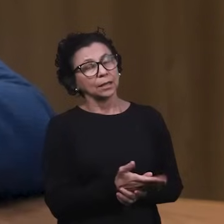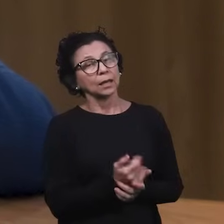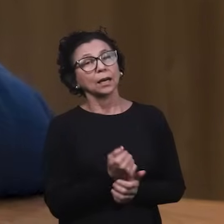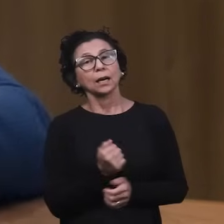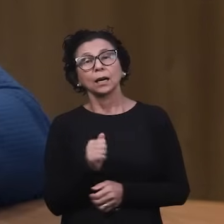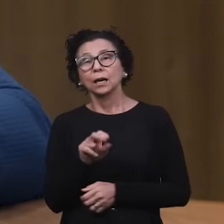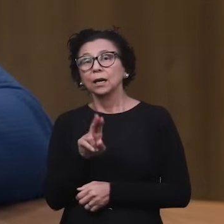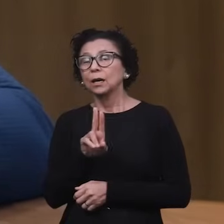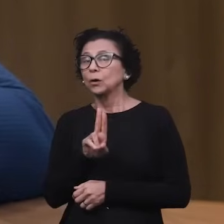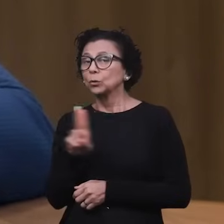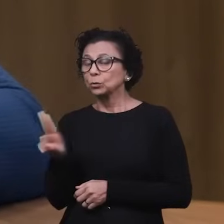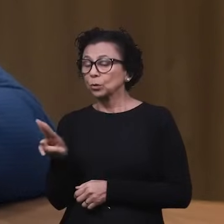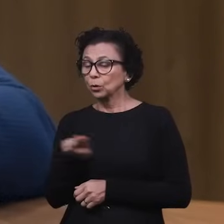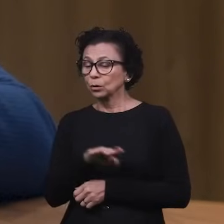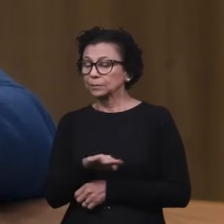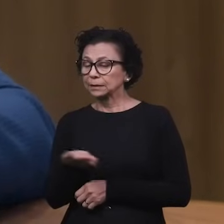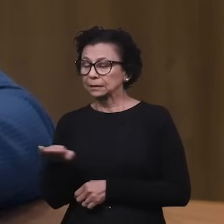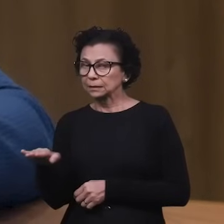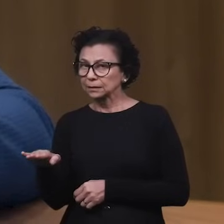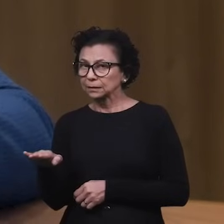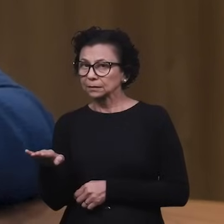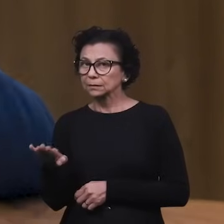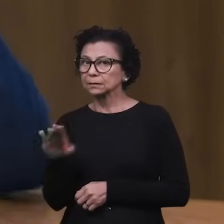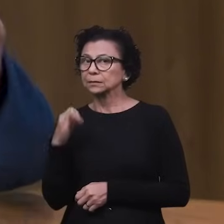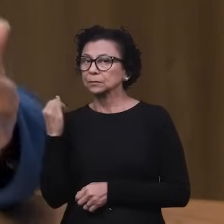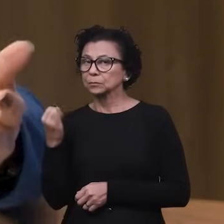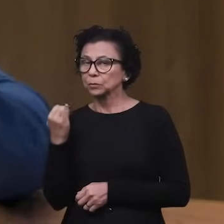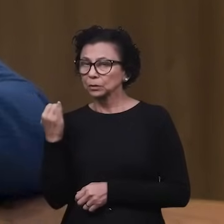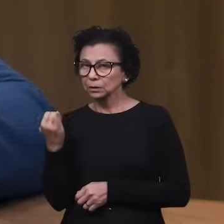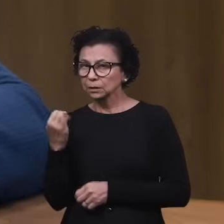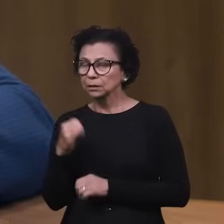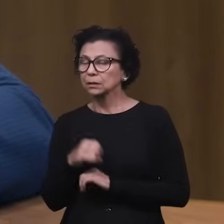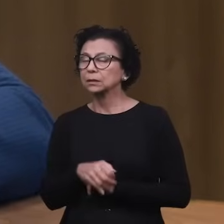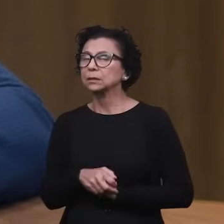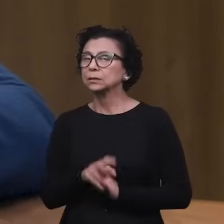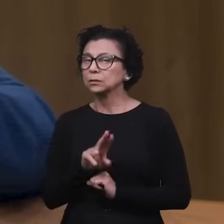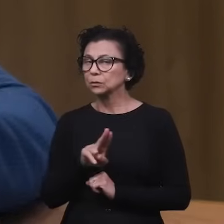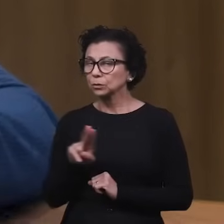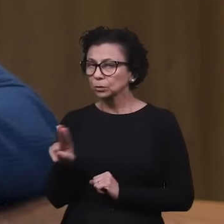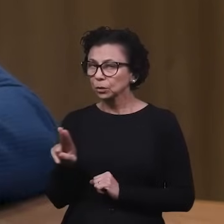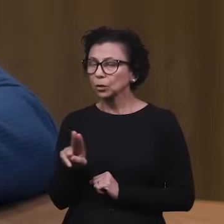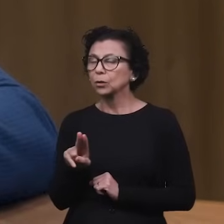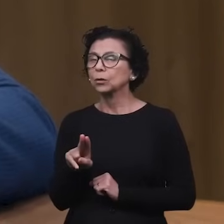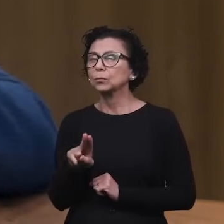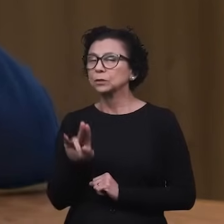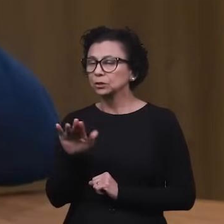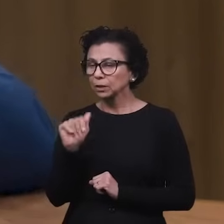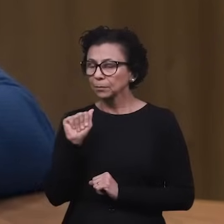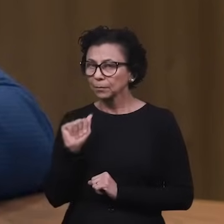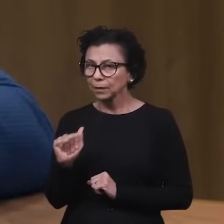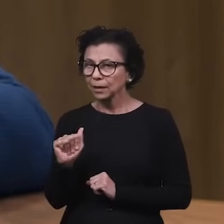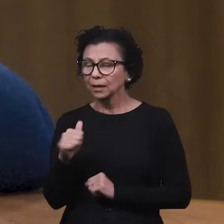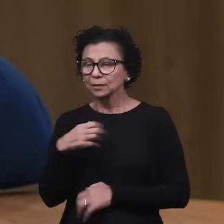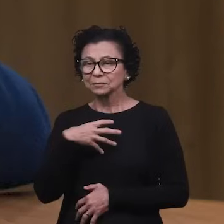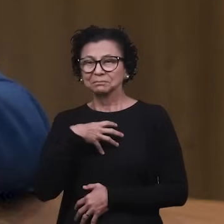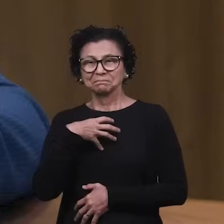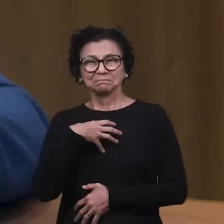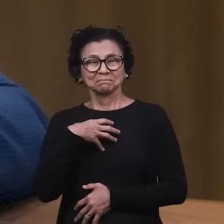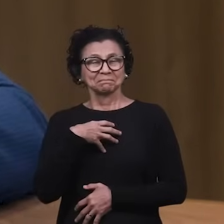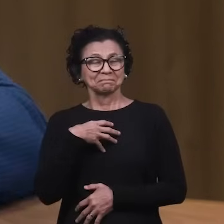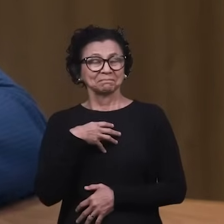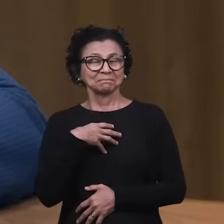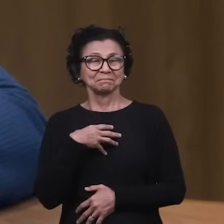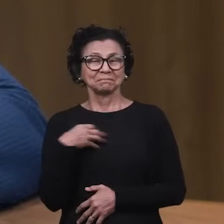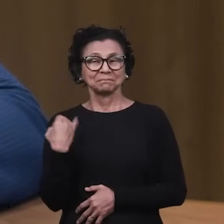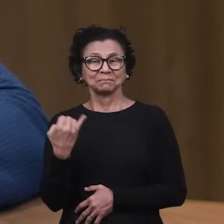porque é muito importante que nós, como professoras, conheçamos eles pelo nome, eles se sentem, né, privilegiados